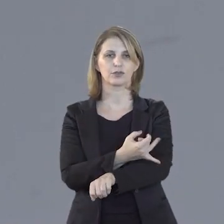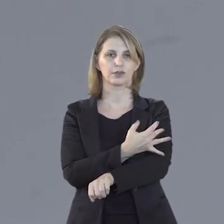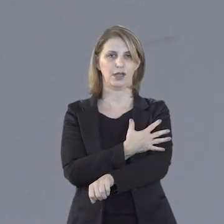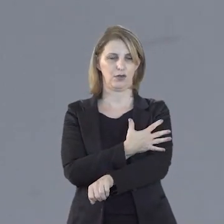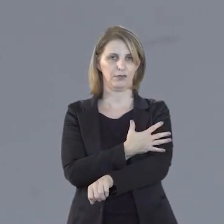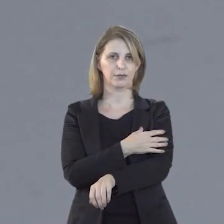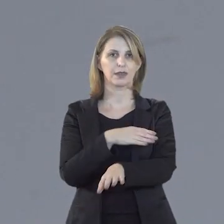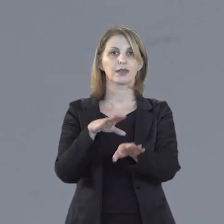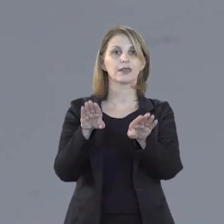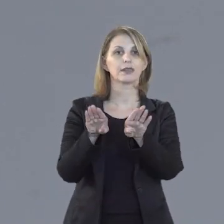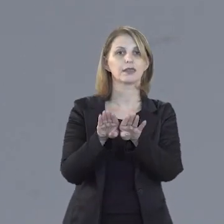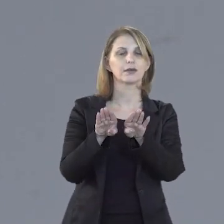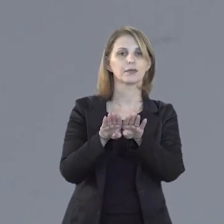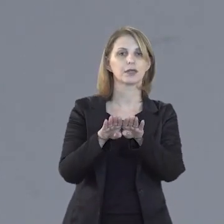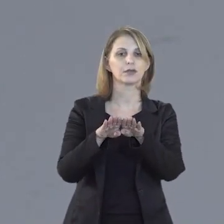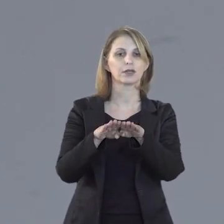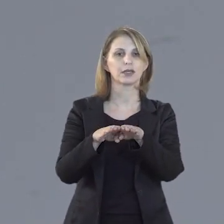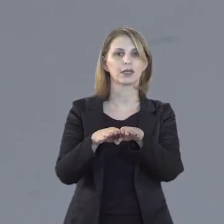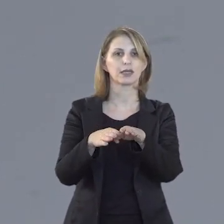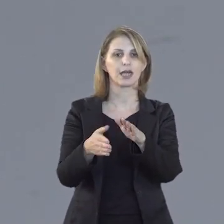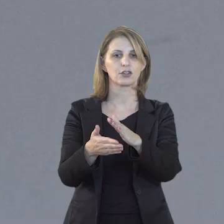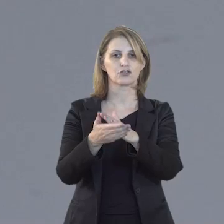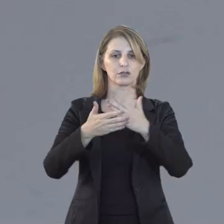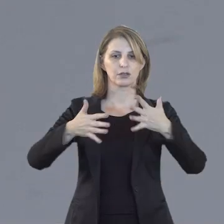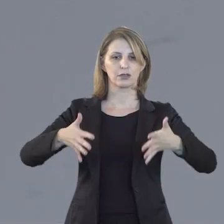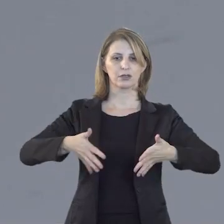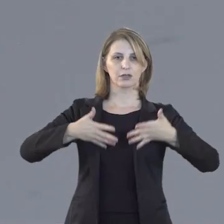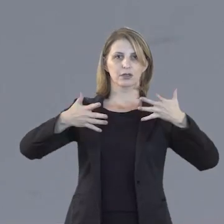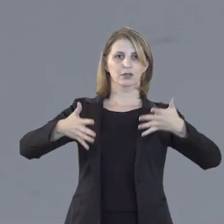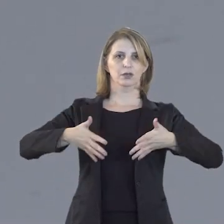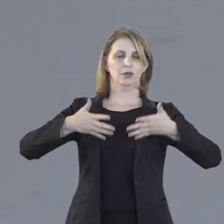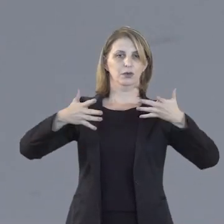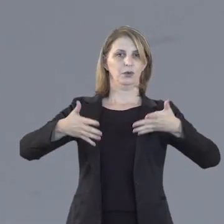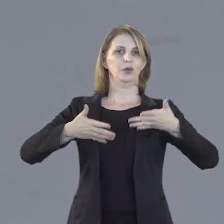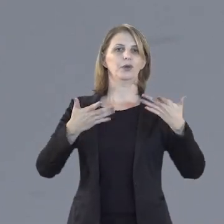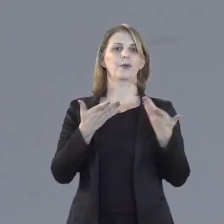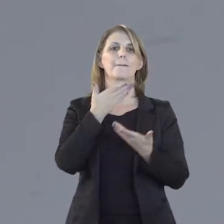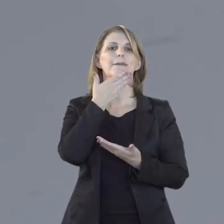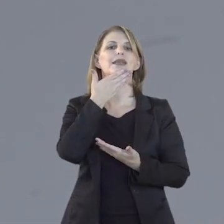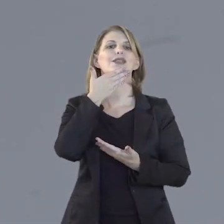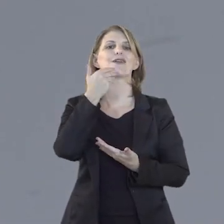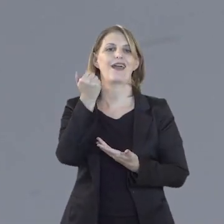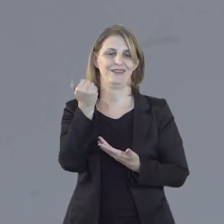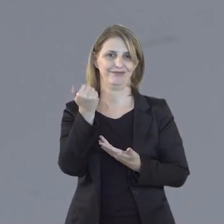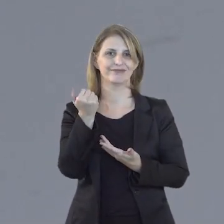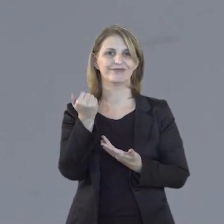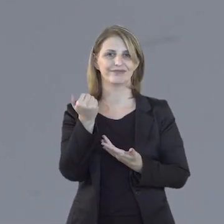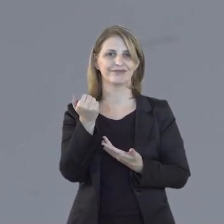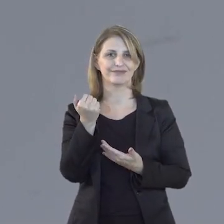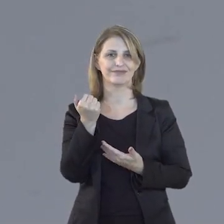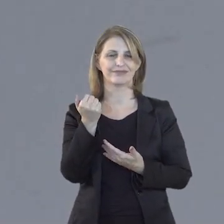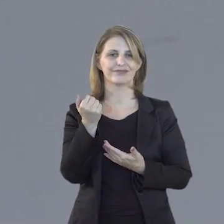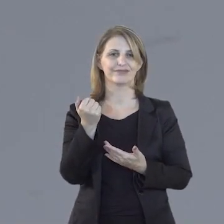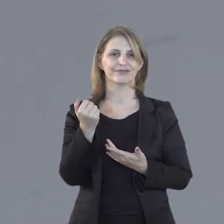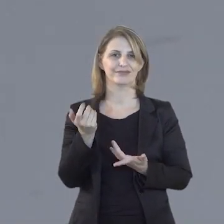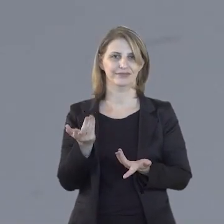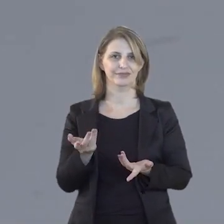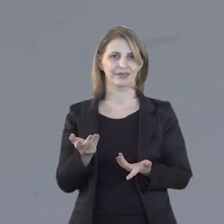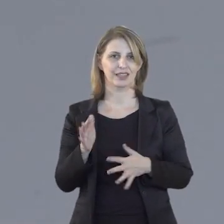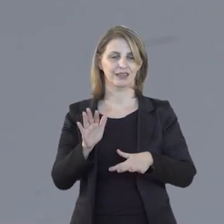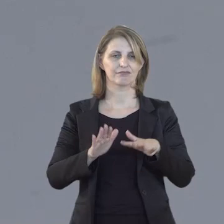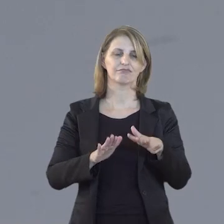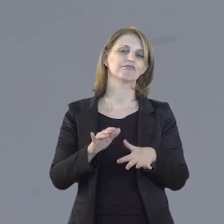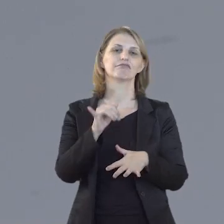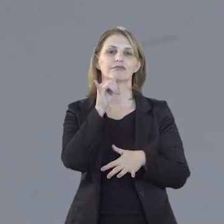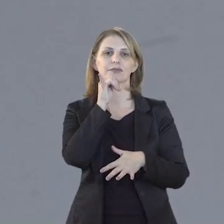está em desequilíbrio. O floral ele também vai potencializar aquela virtude que muitas vezes está adormecida